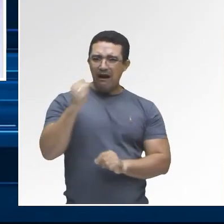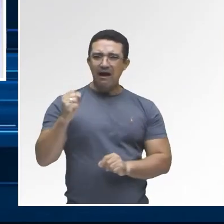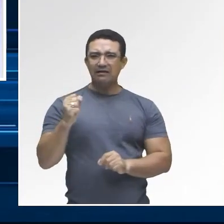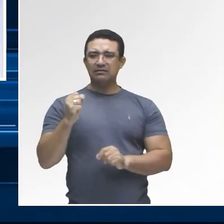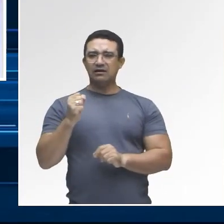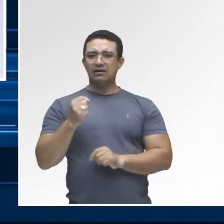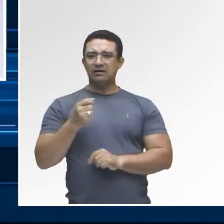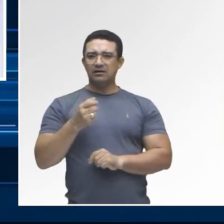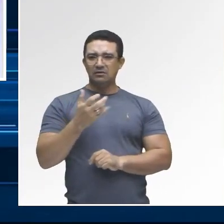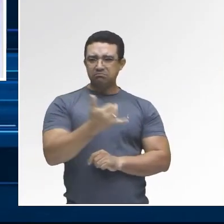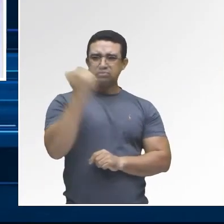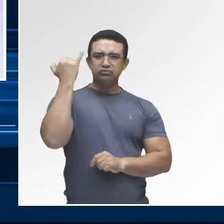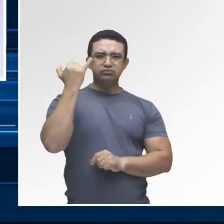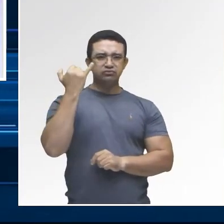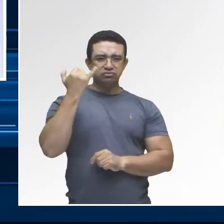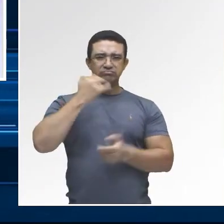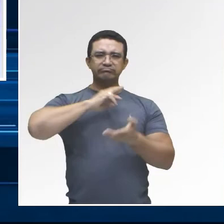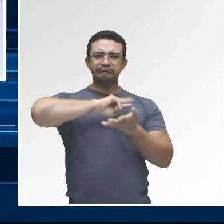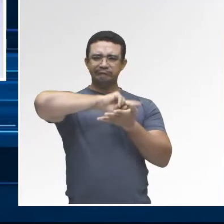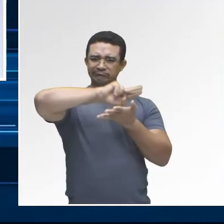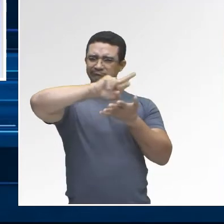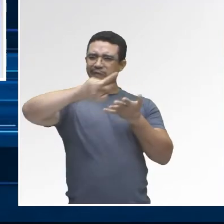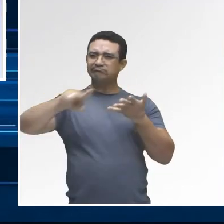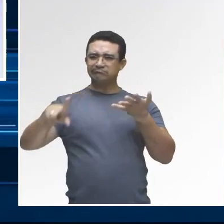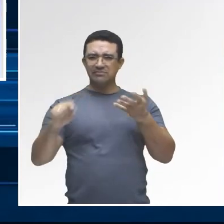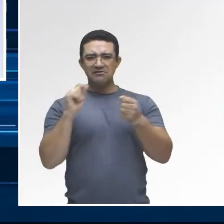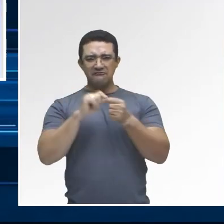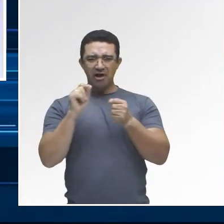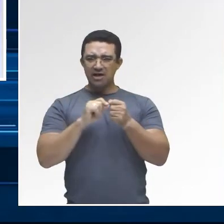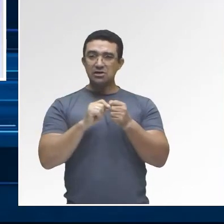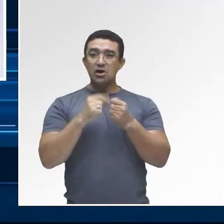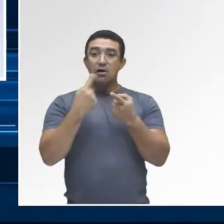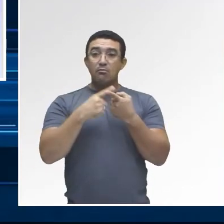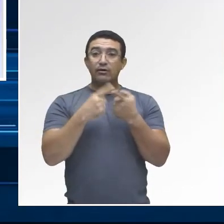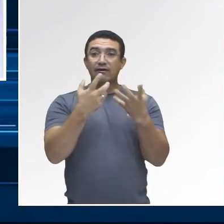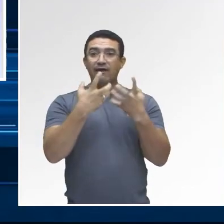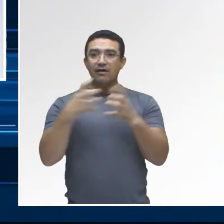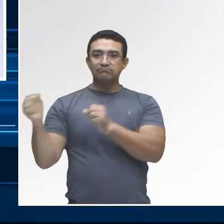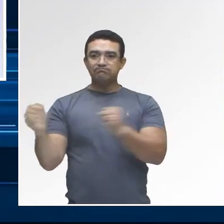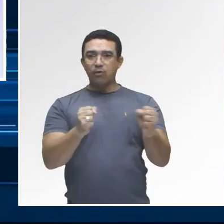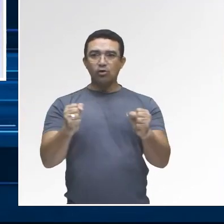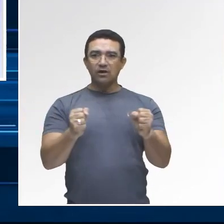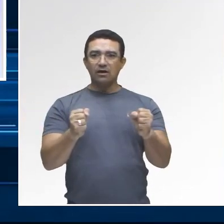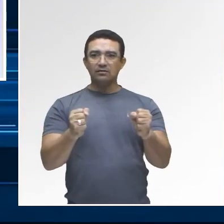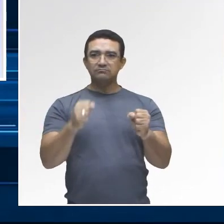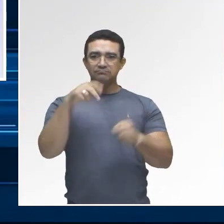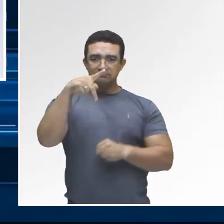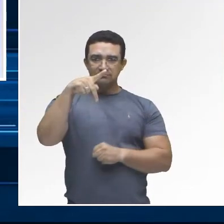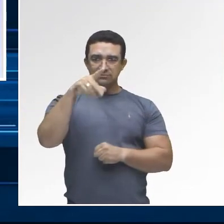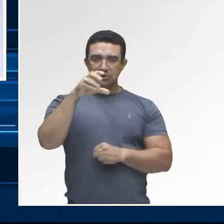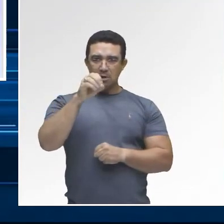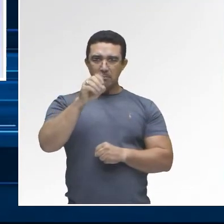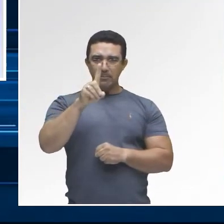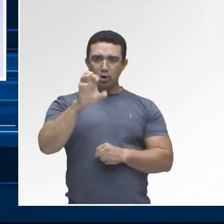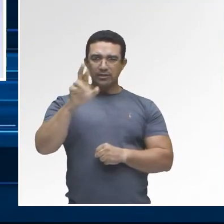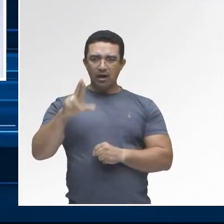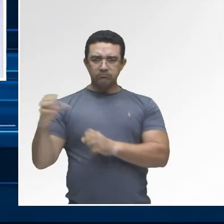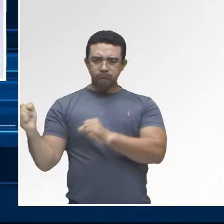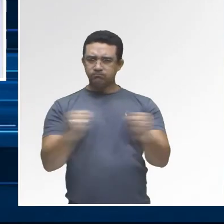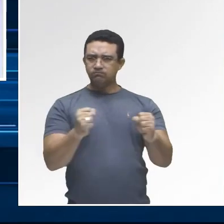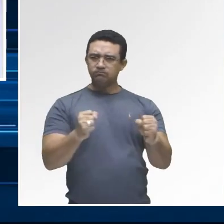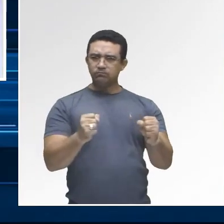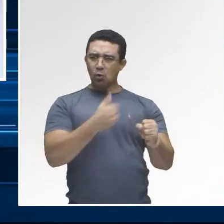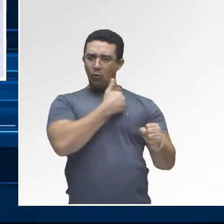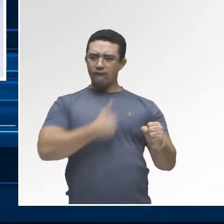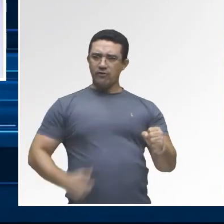E dentre esses generais que vão se destacar dentro dessa crise romana, quantos dentre eu falei, hein? Nós vamos ter o